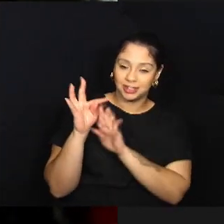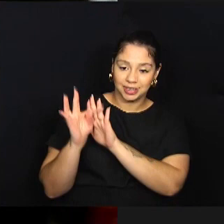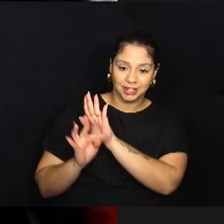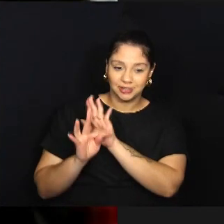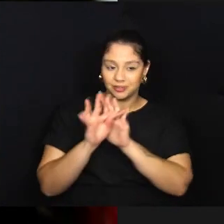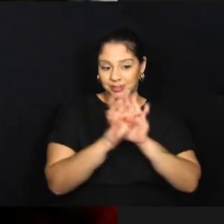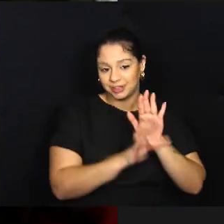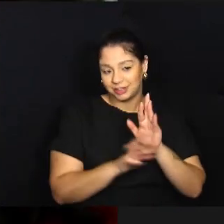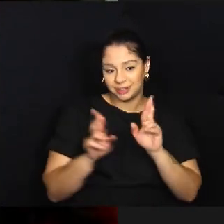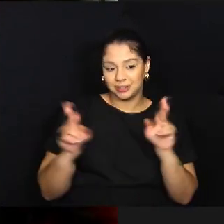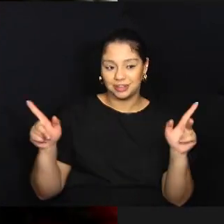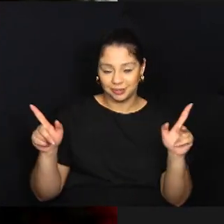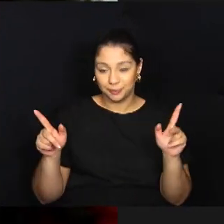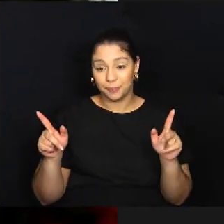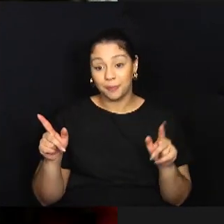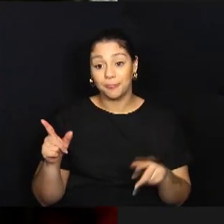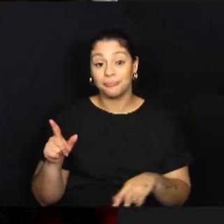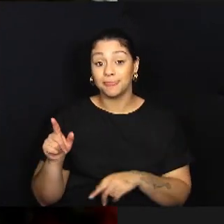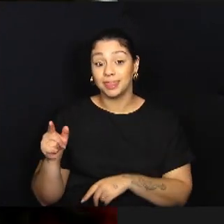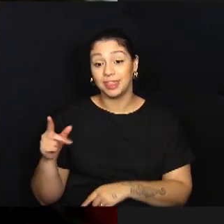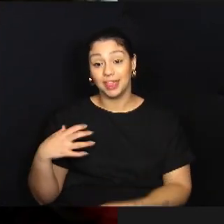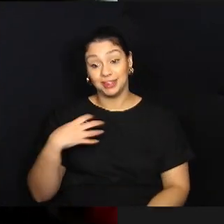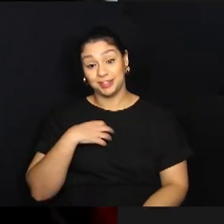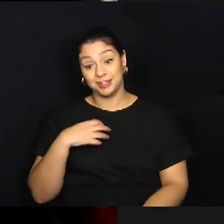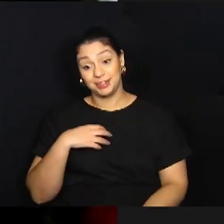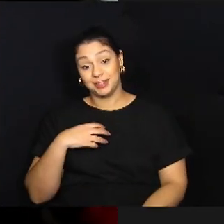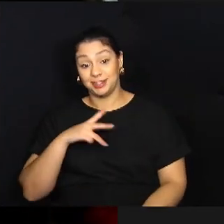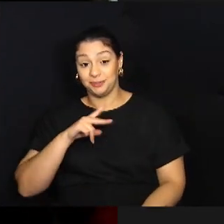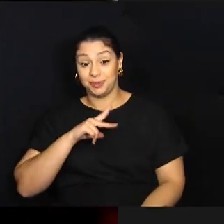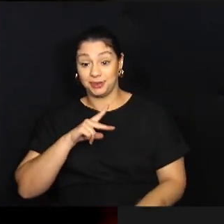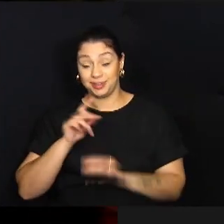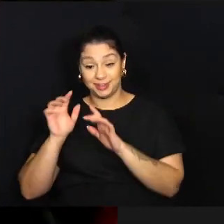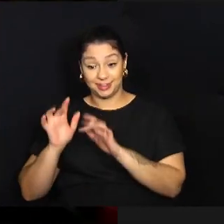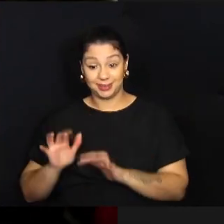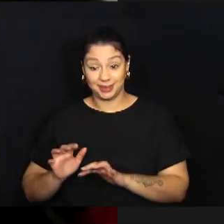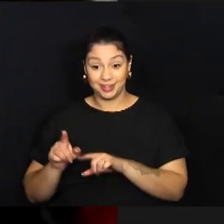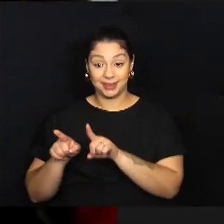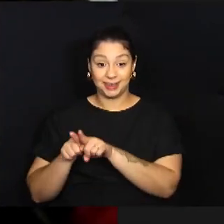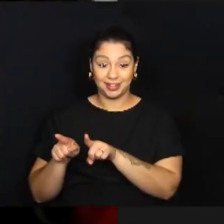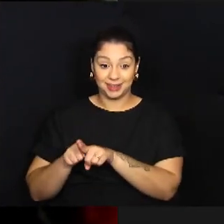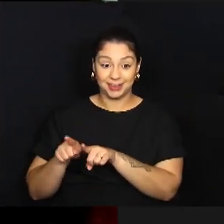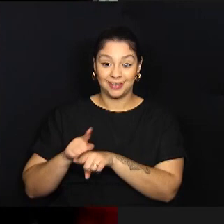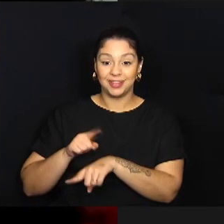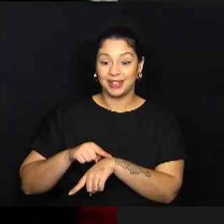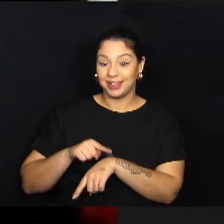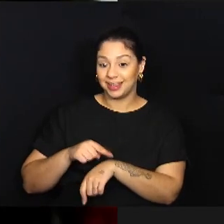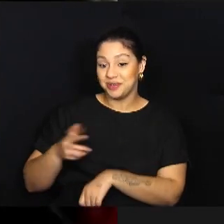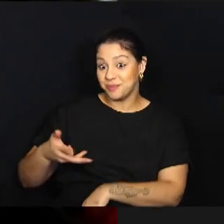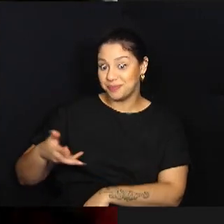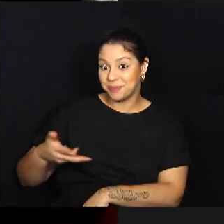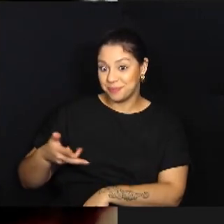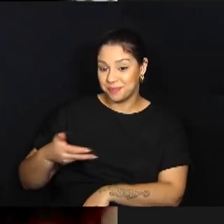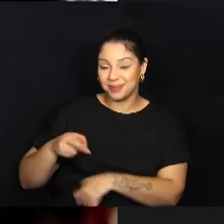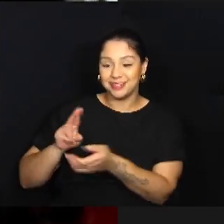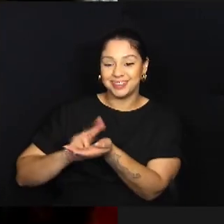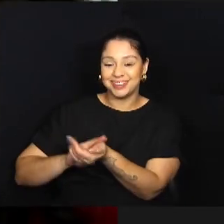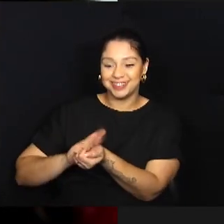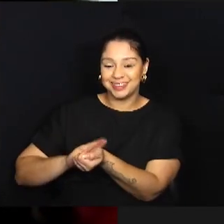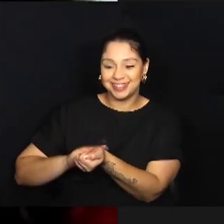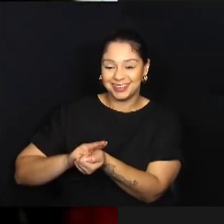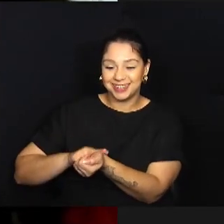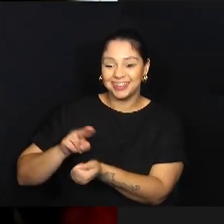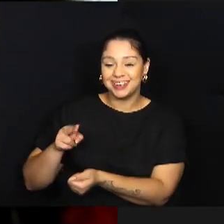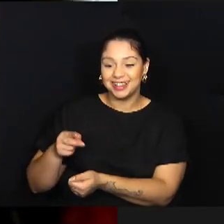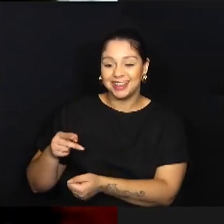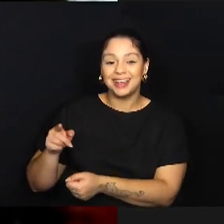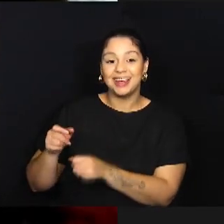diferentes. Cada um tem o seu jeito particular de escrever e seu ritmo de escrever, que é bem diferente também. Nesse caso, ele é